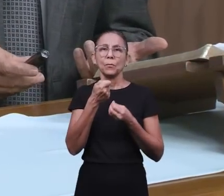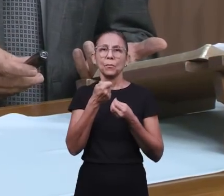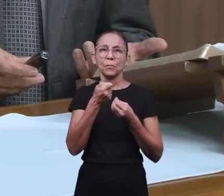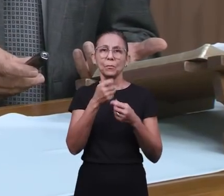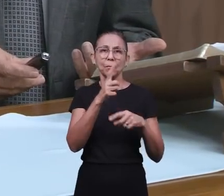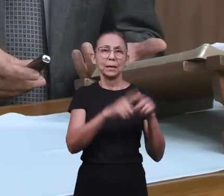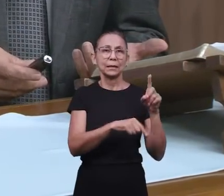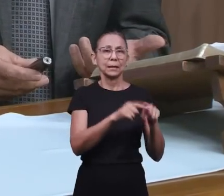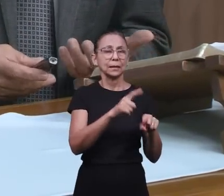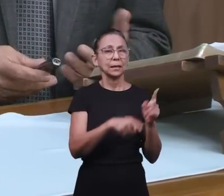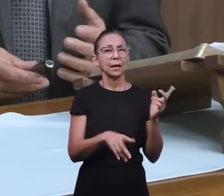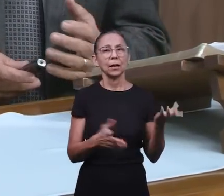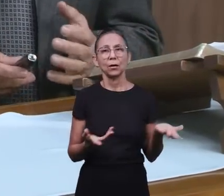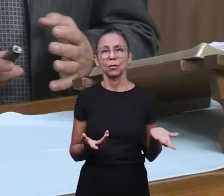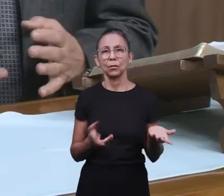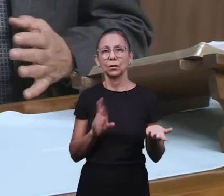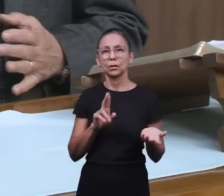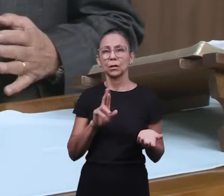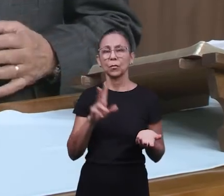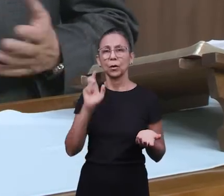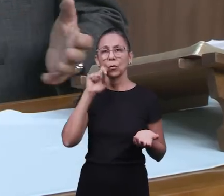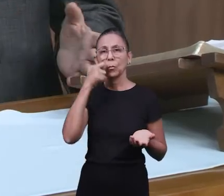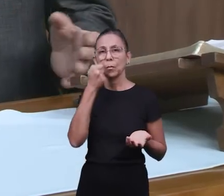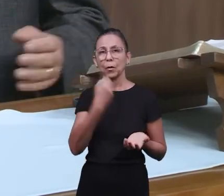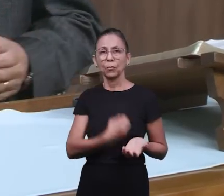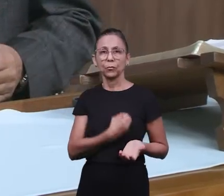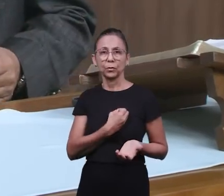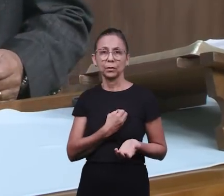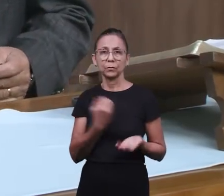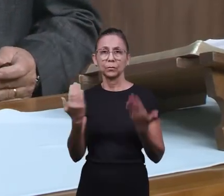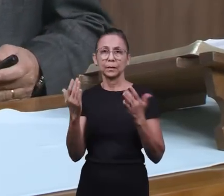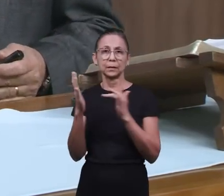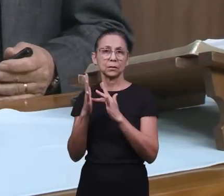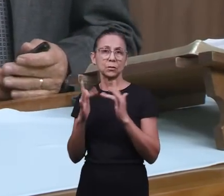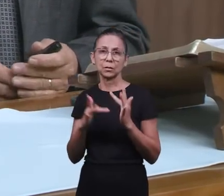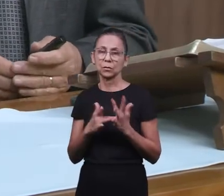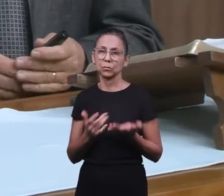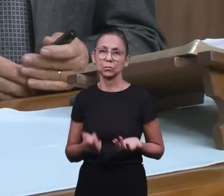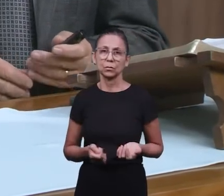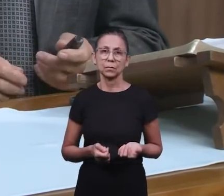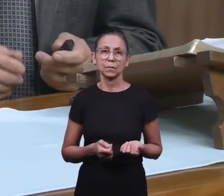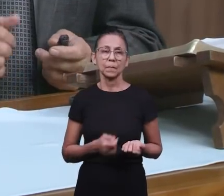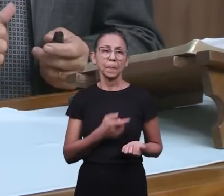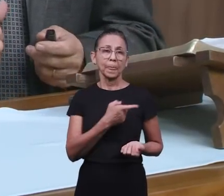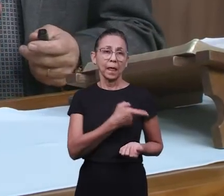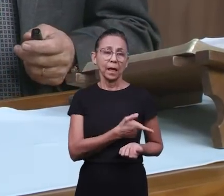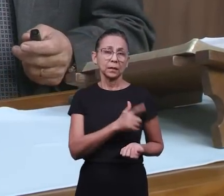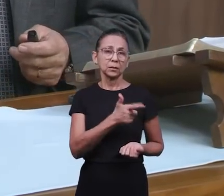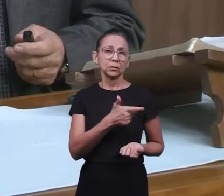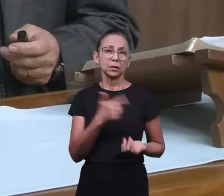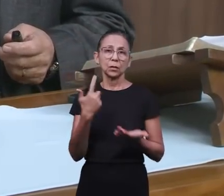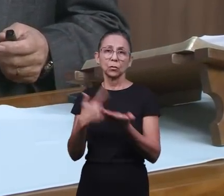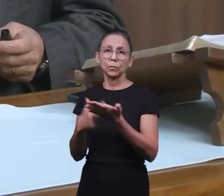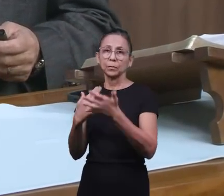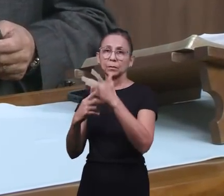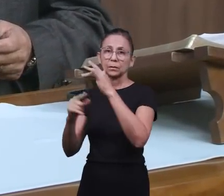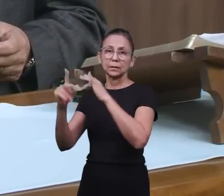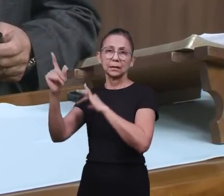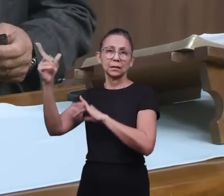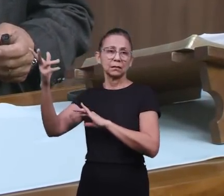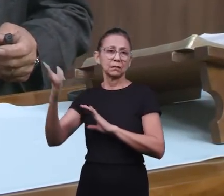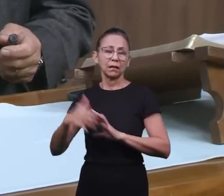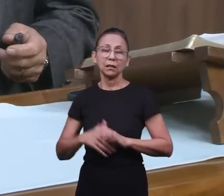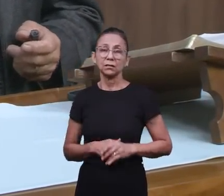vida. É um culto sem objetivo, sem compromisso com a eternidade. As mensagens normalmente são